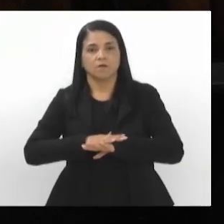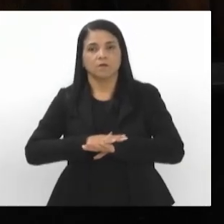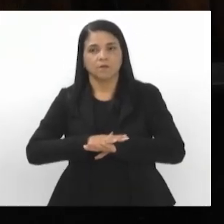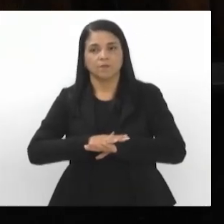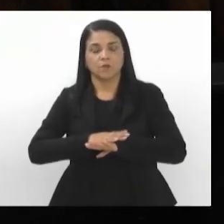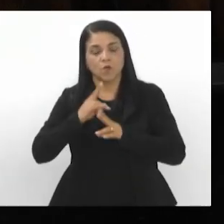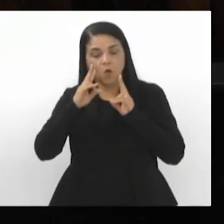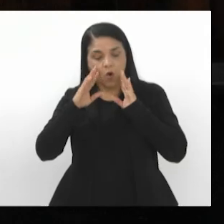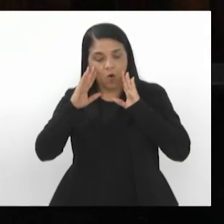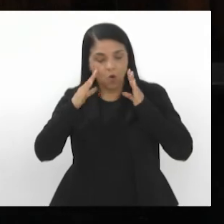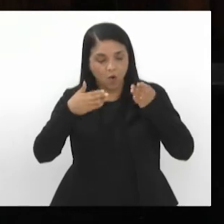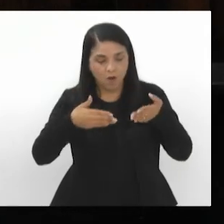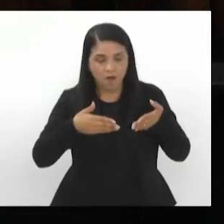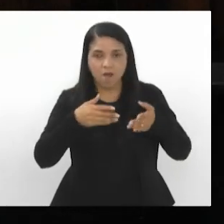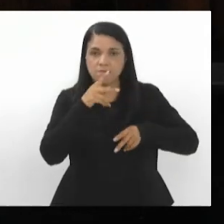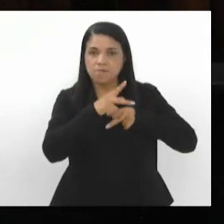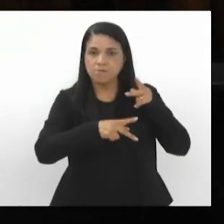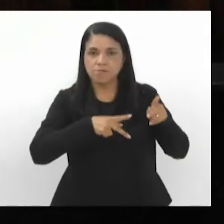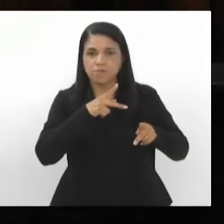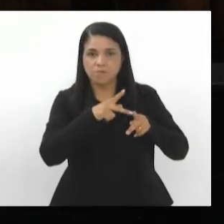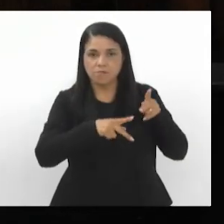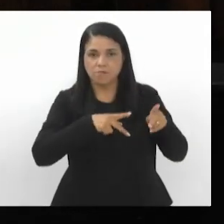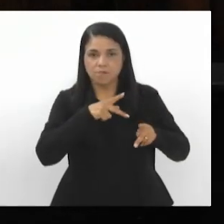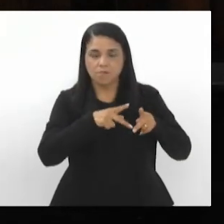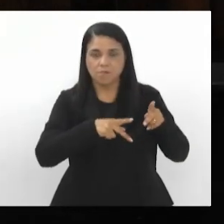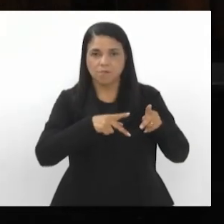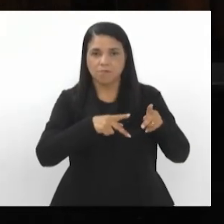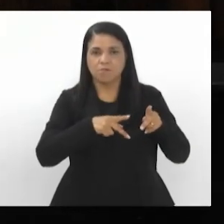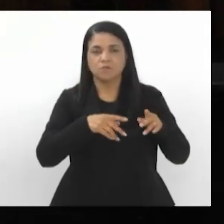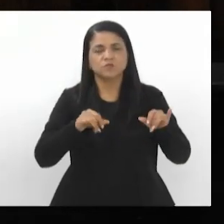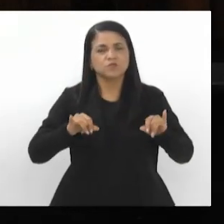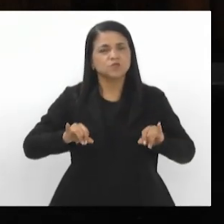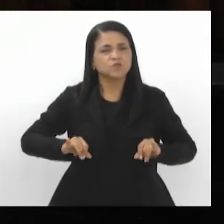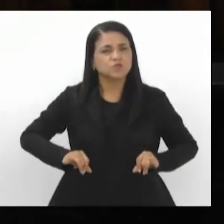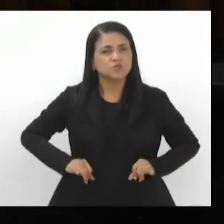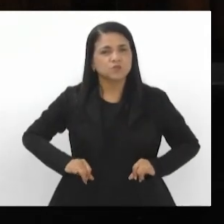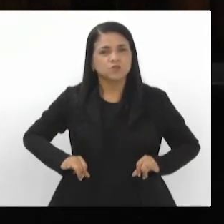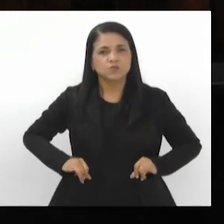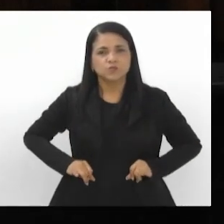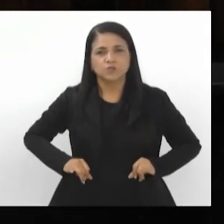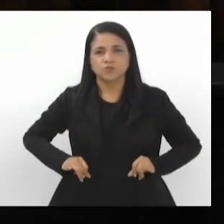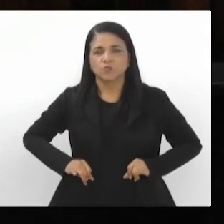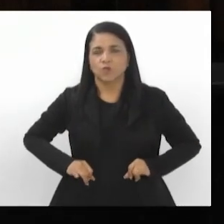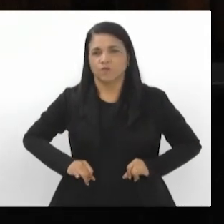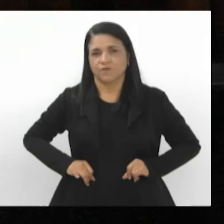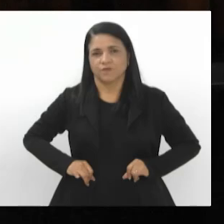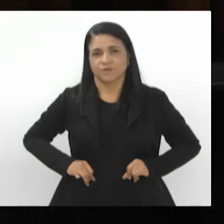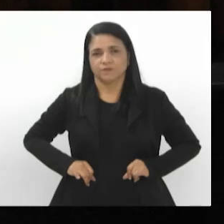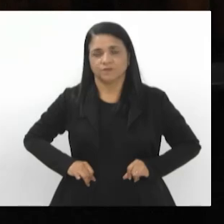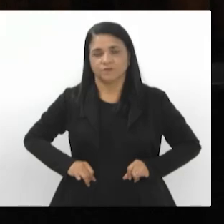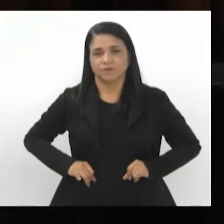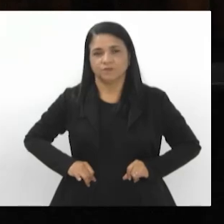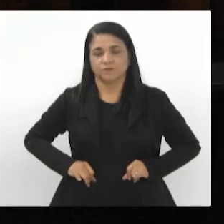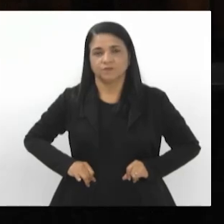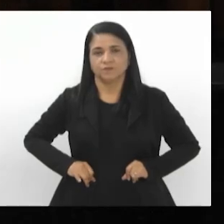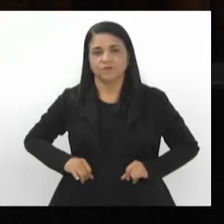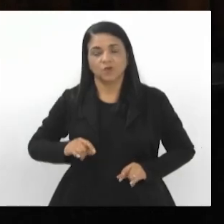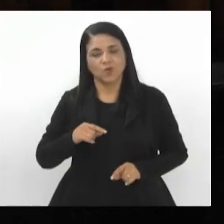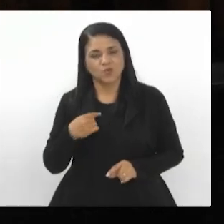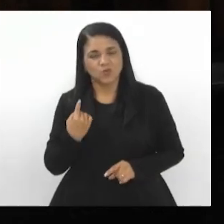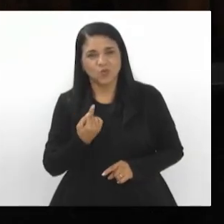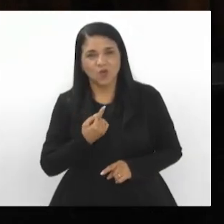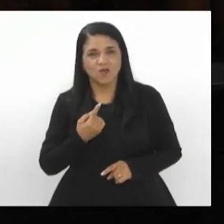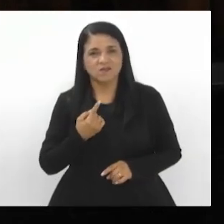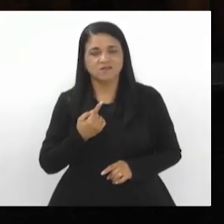e olhar para a população, que é o que mais sofre na ponta quando a gente está